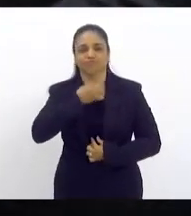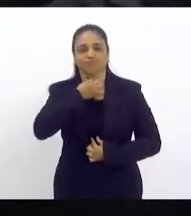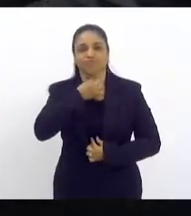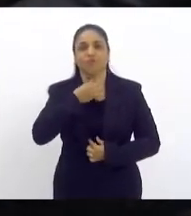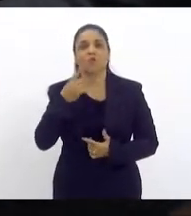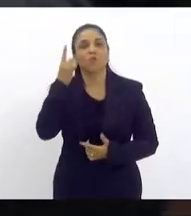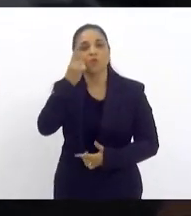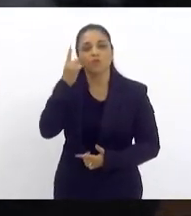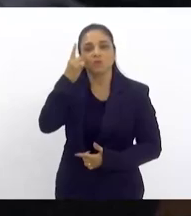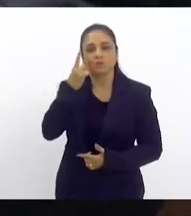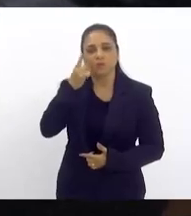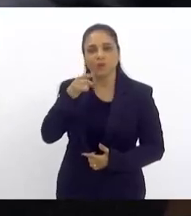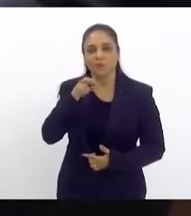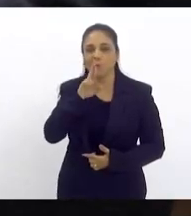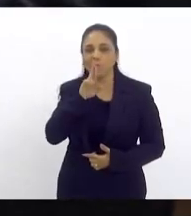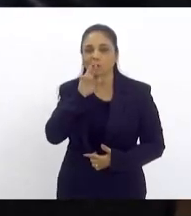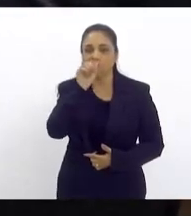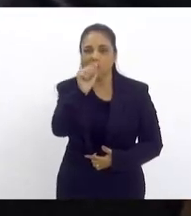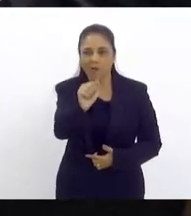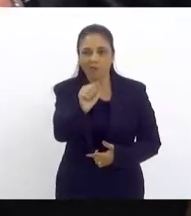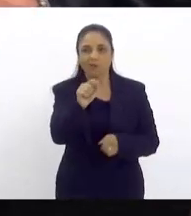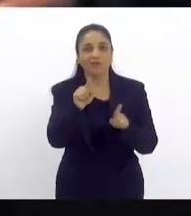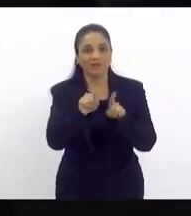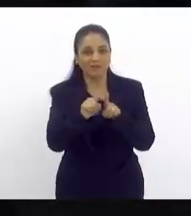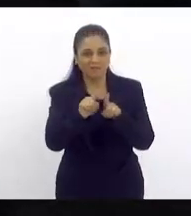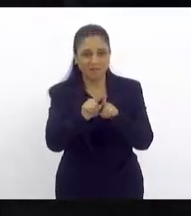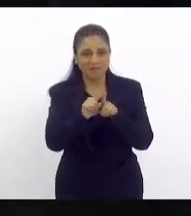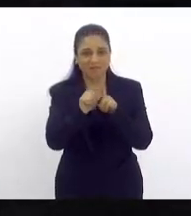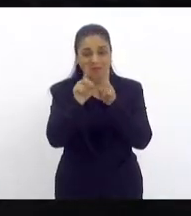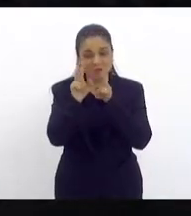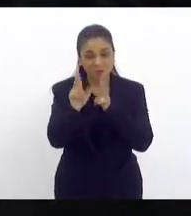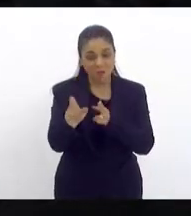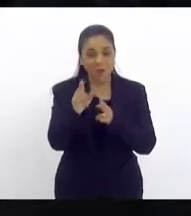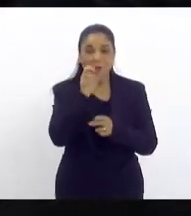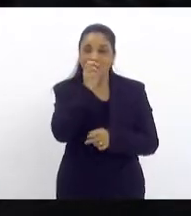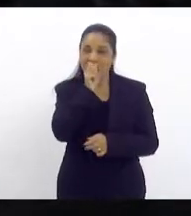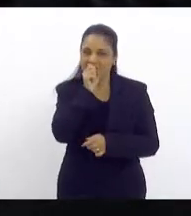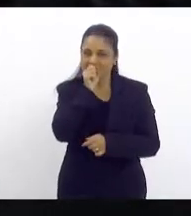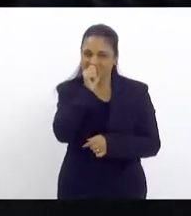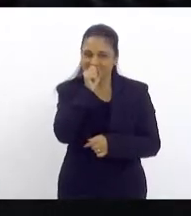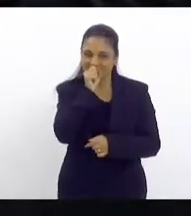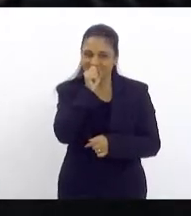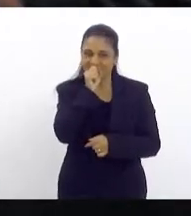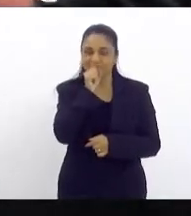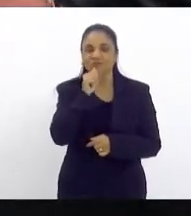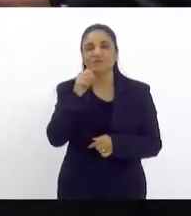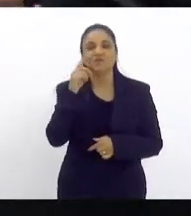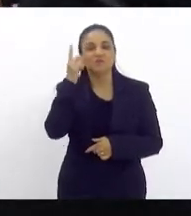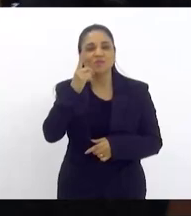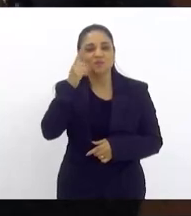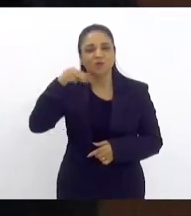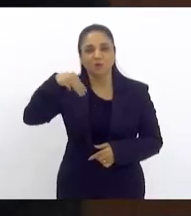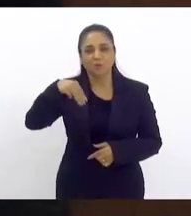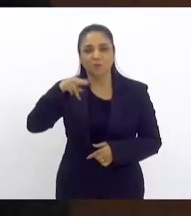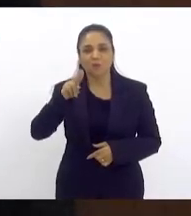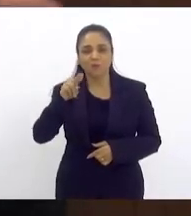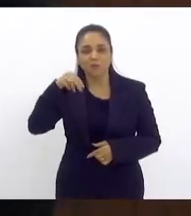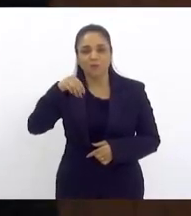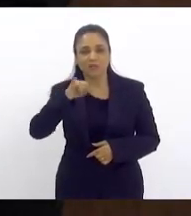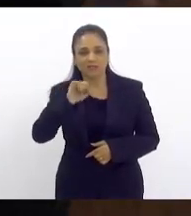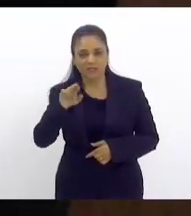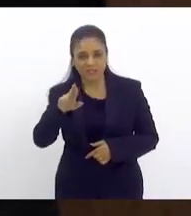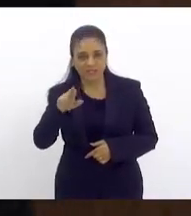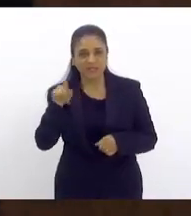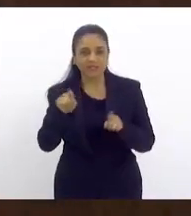o deputado Rodrigo tá ficando obediente o deputado bonita também que é o presidente da Comissão da criança